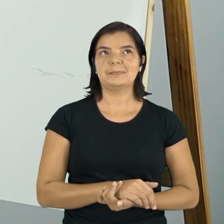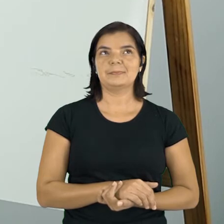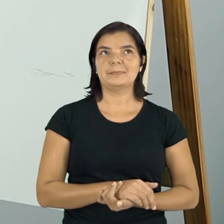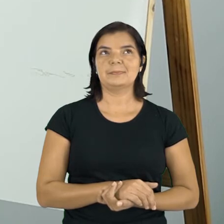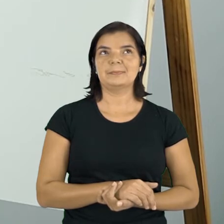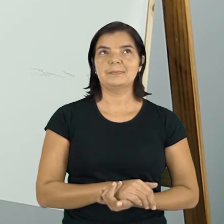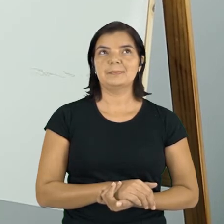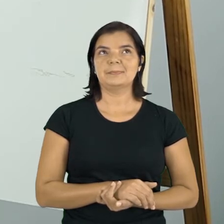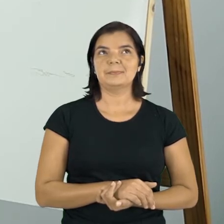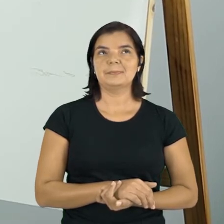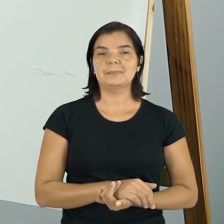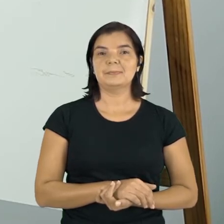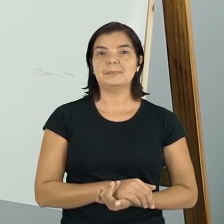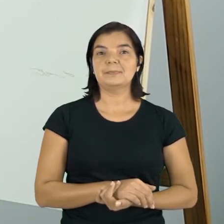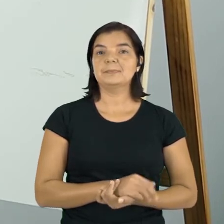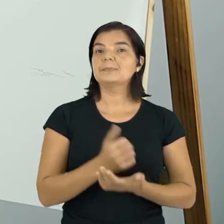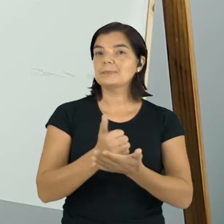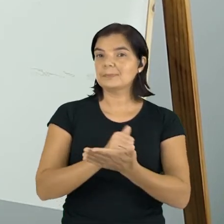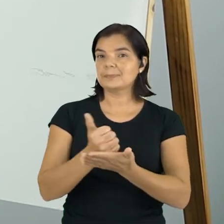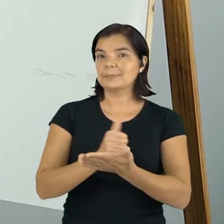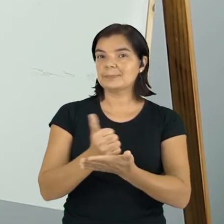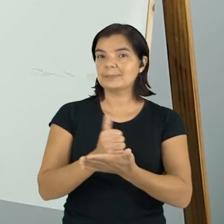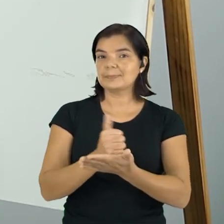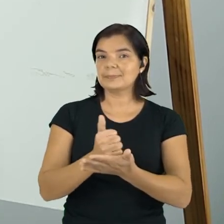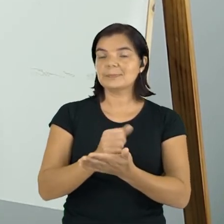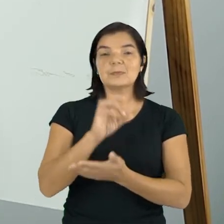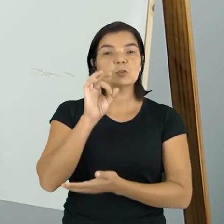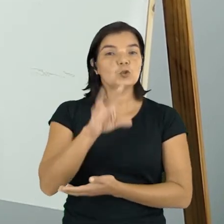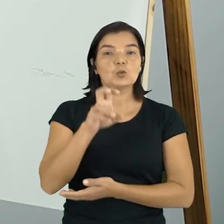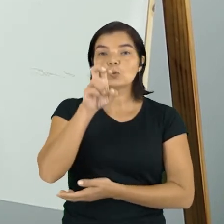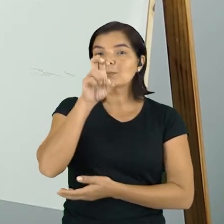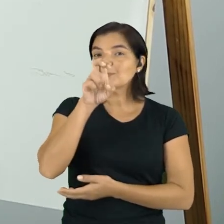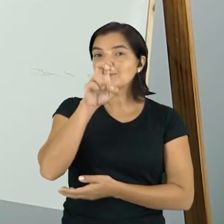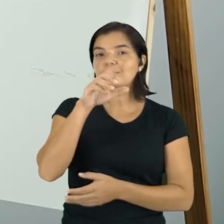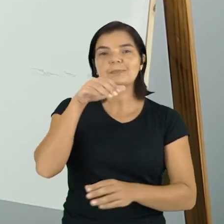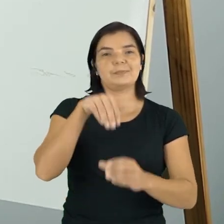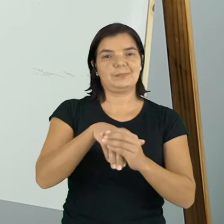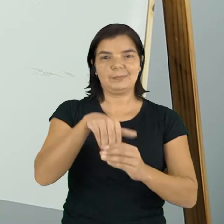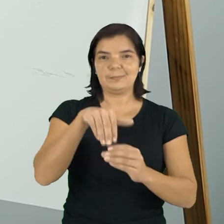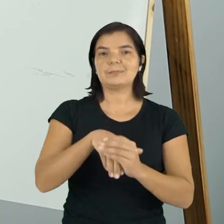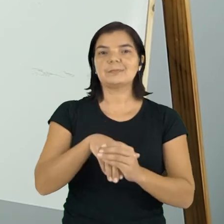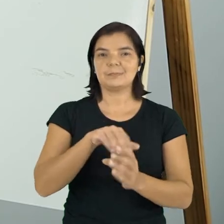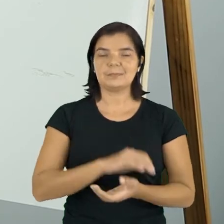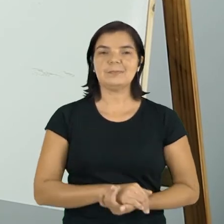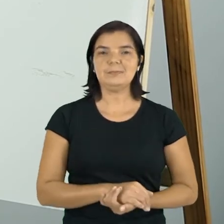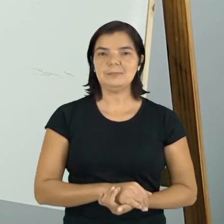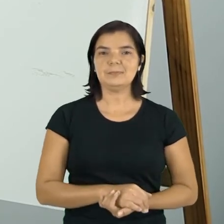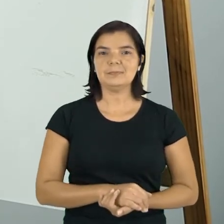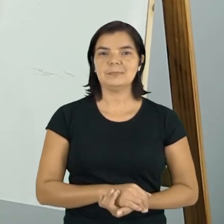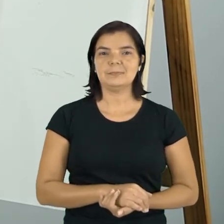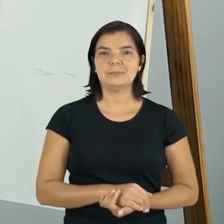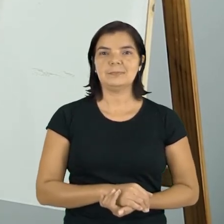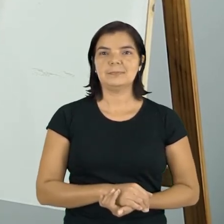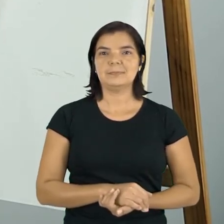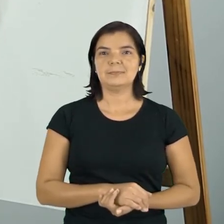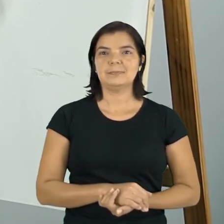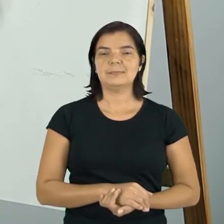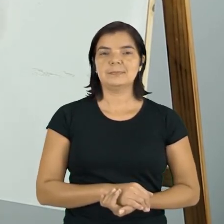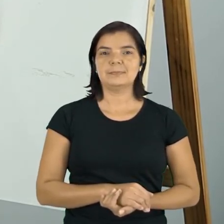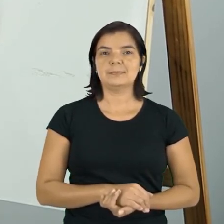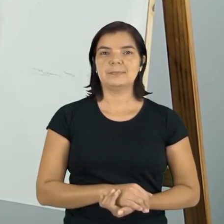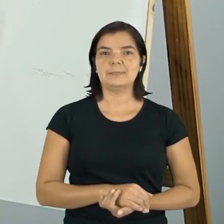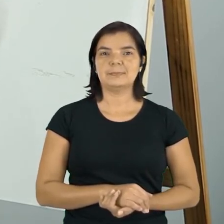votos. E o videogame teve apenas 5 votos. Vou colocar o vizinho para